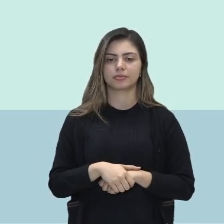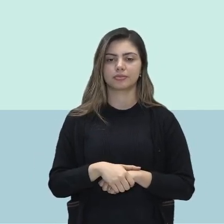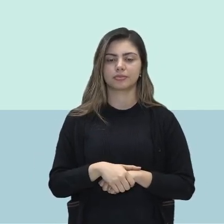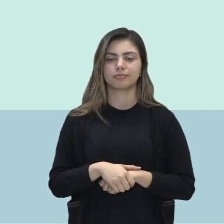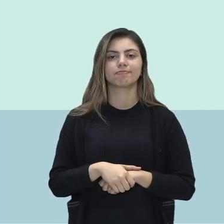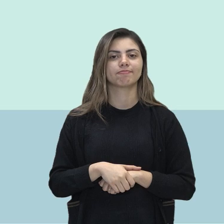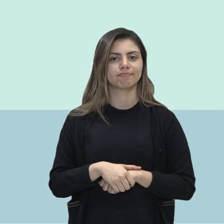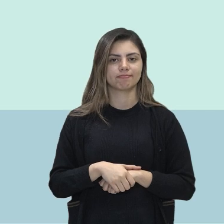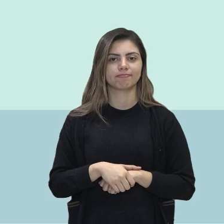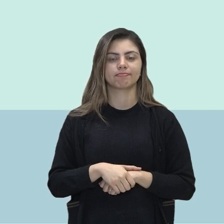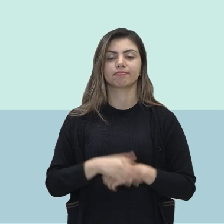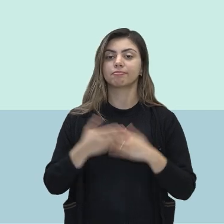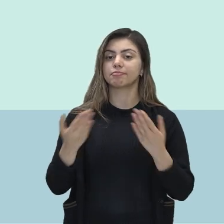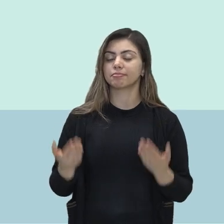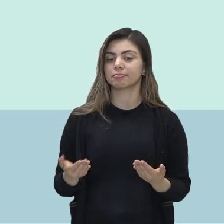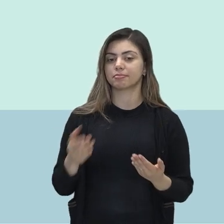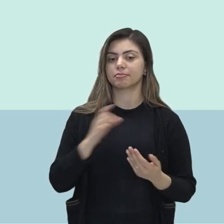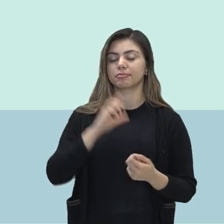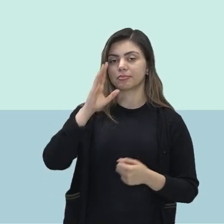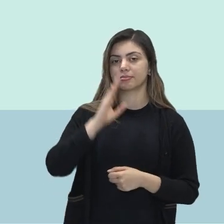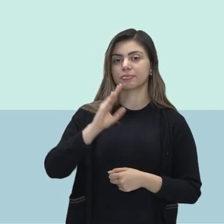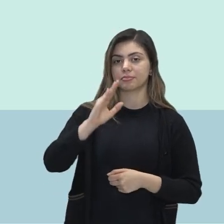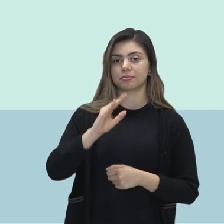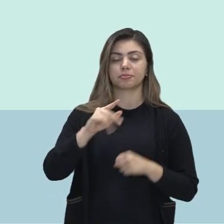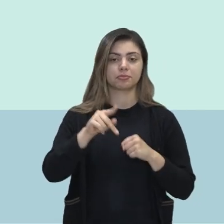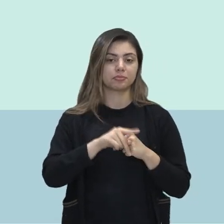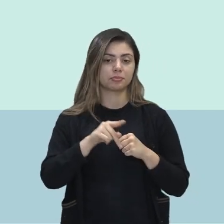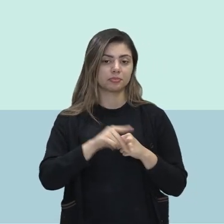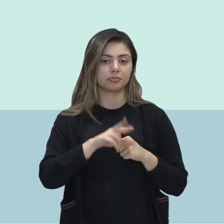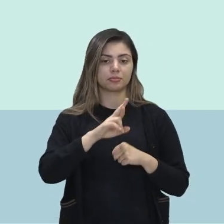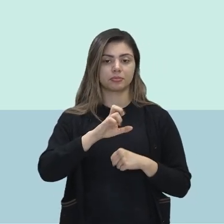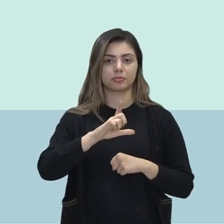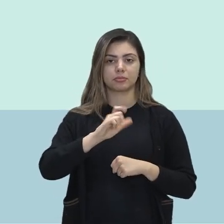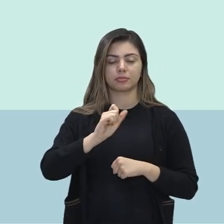Então, os principais pronomes relativos temos aqui that.